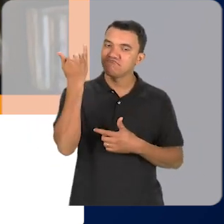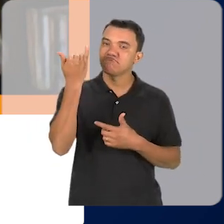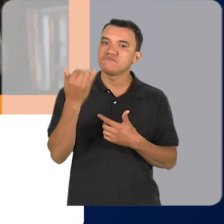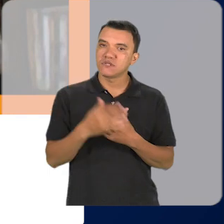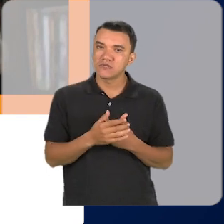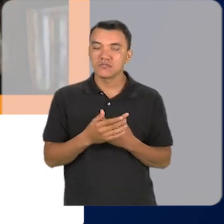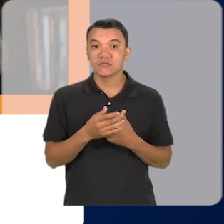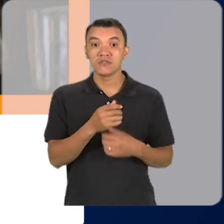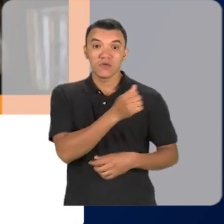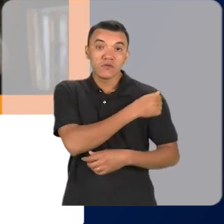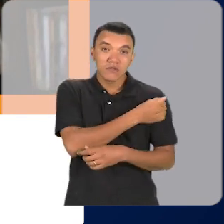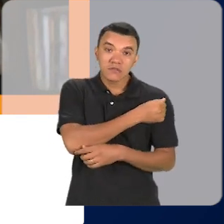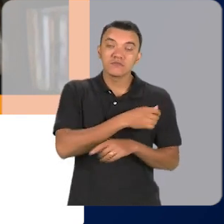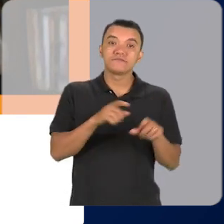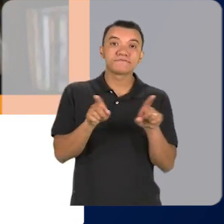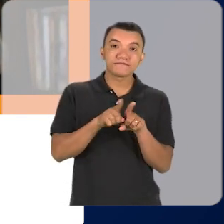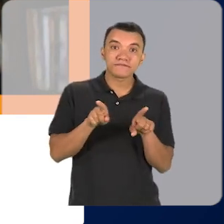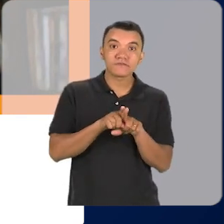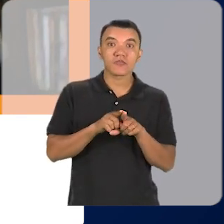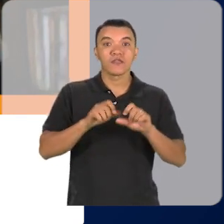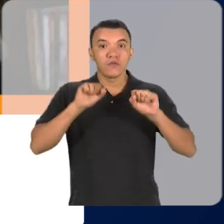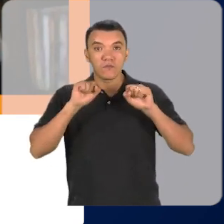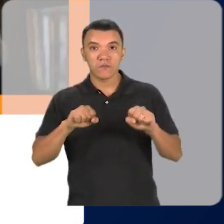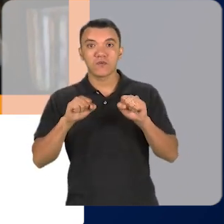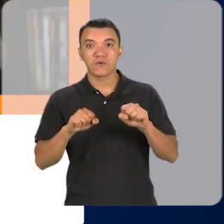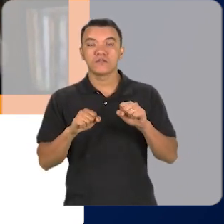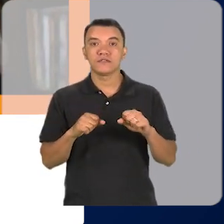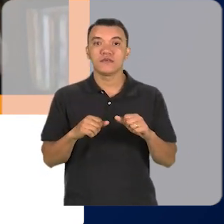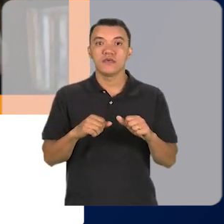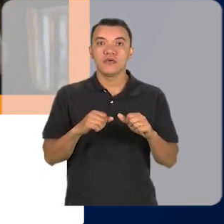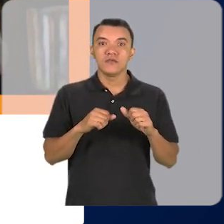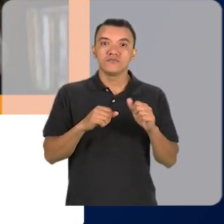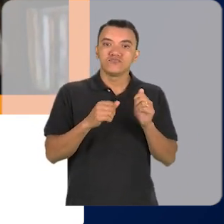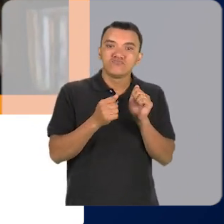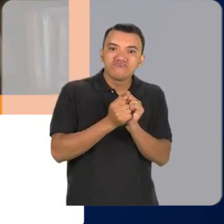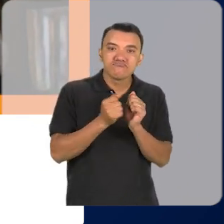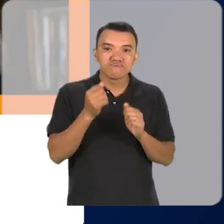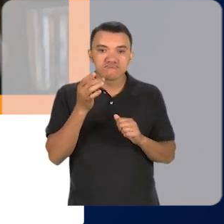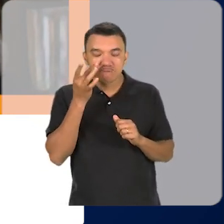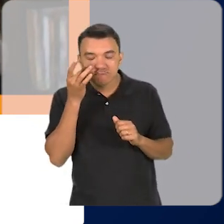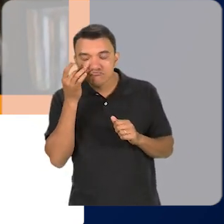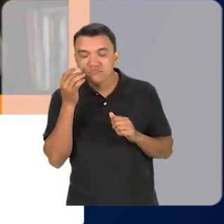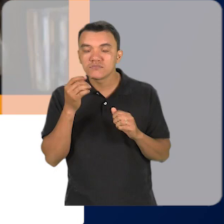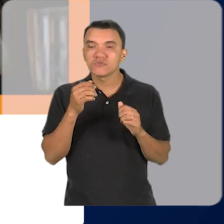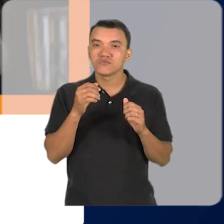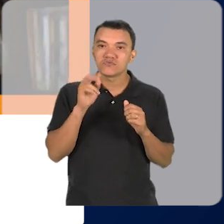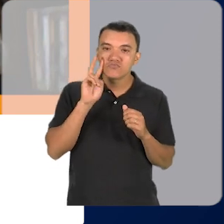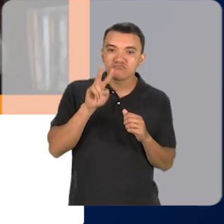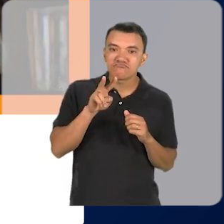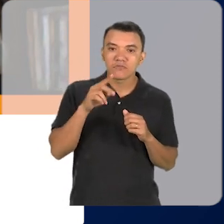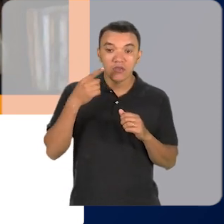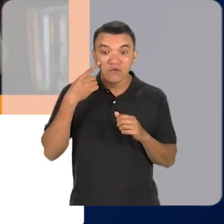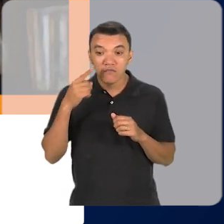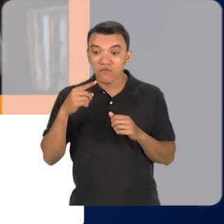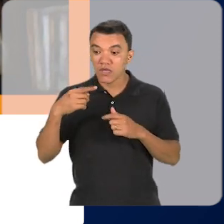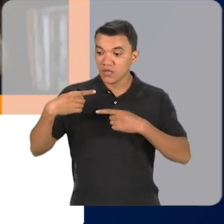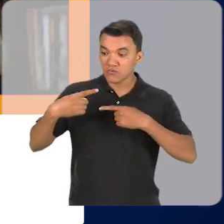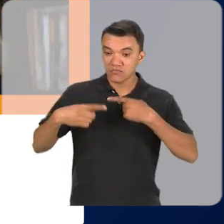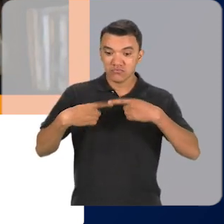também possam acompanhar esse processo, né, de transformação, né, no mundo do